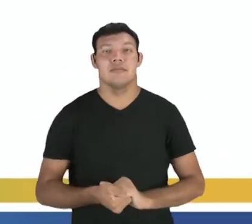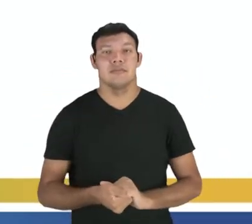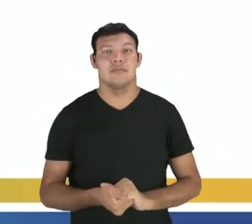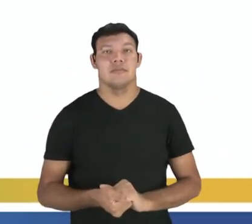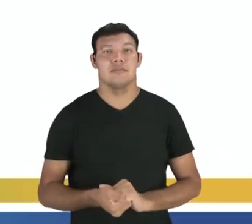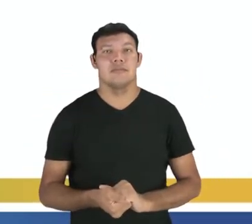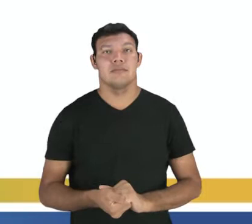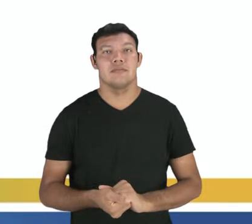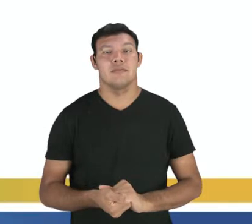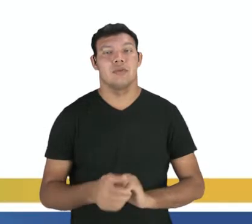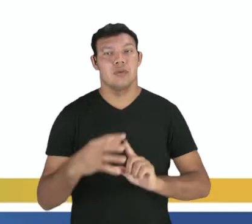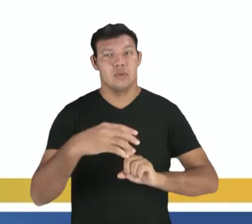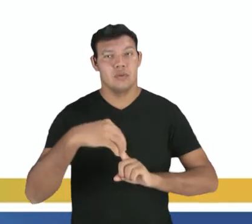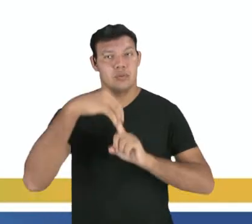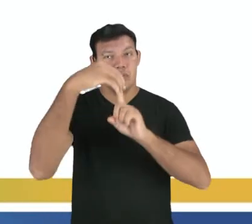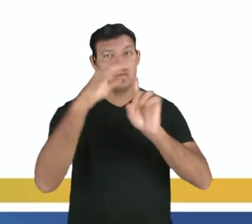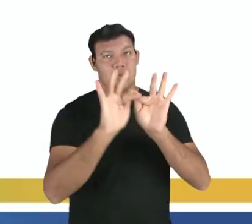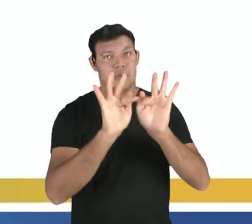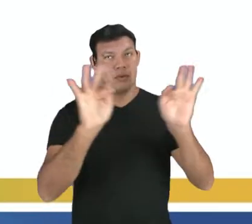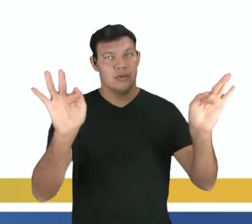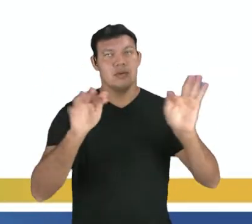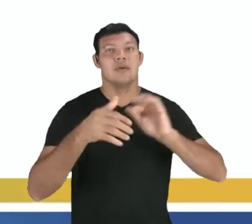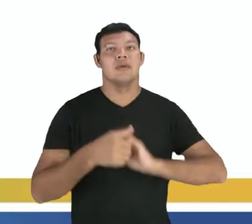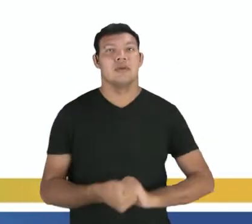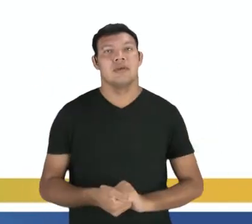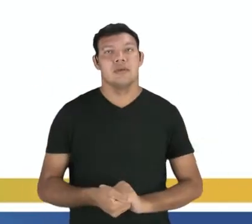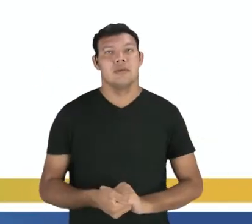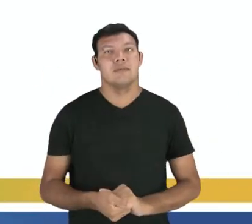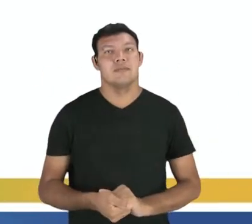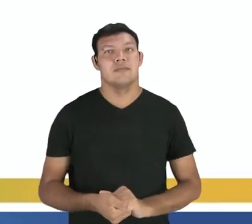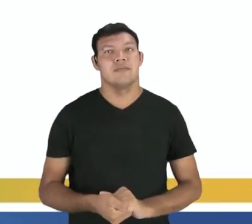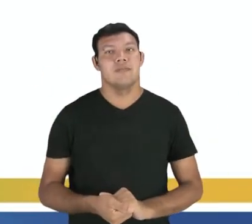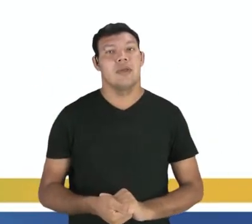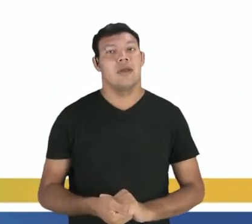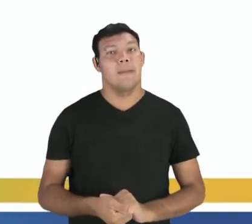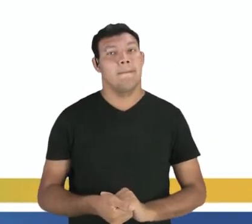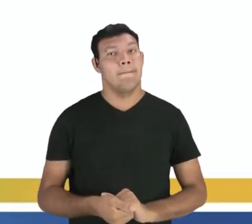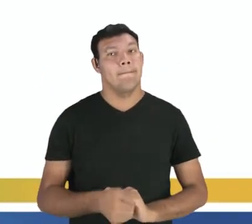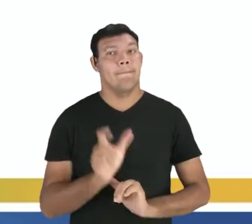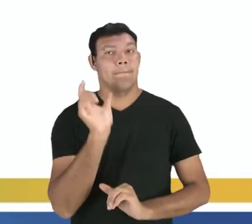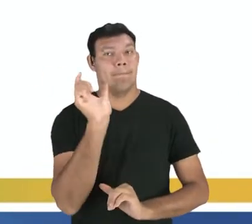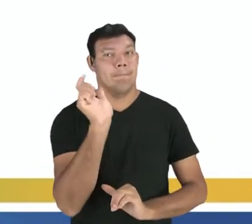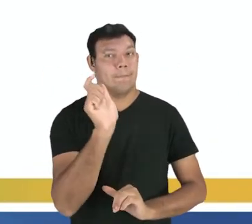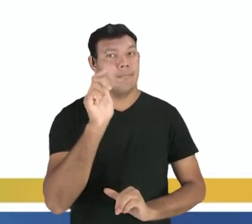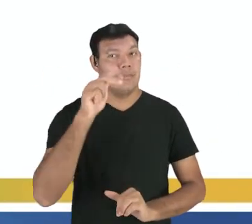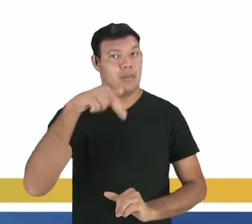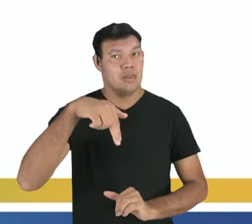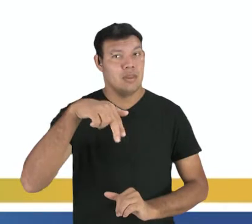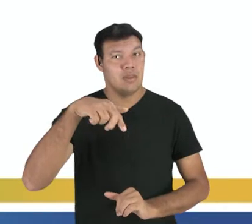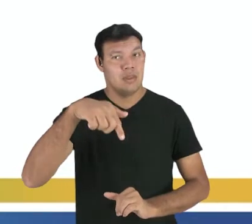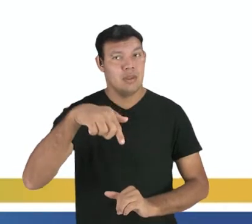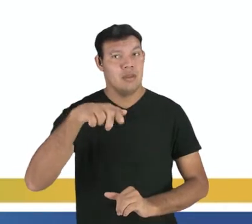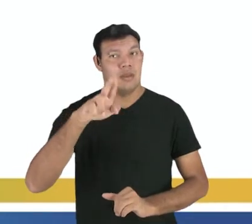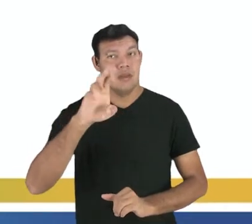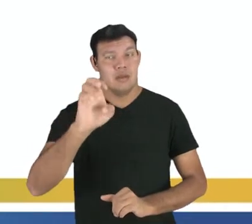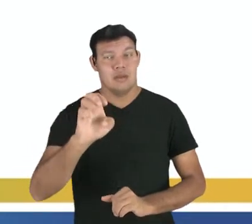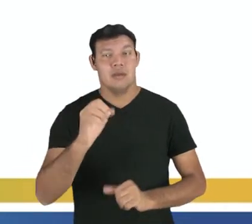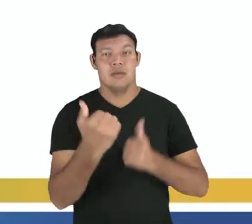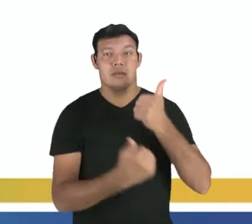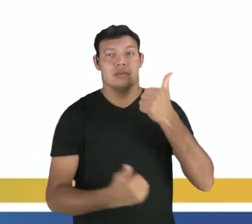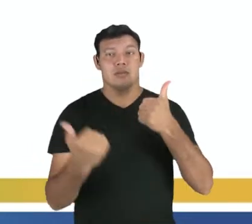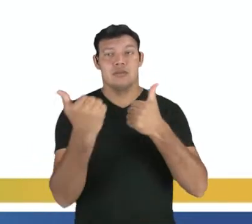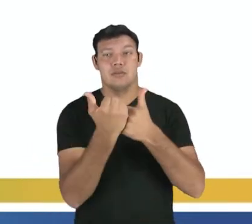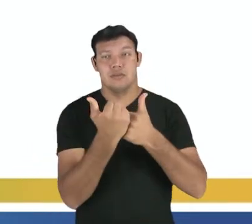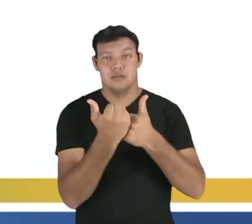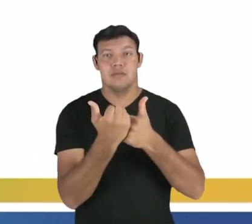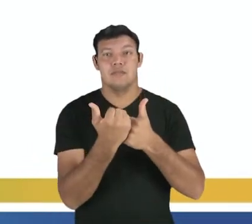transformadas em apenas uma frase. A palavra que, na frase 2, está substituindo qual palavra